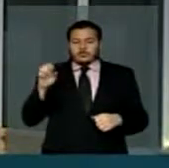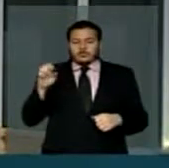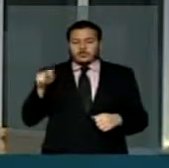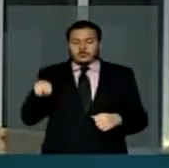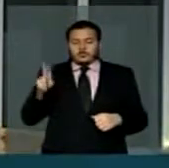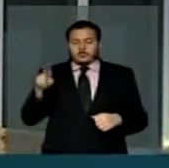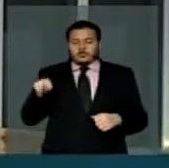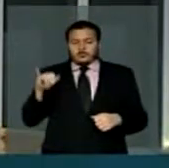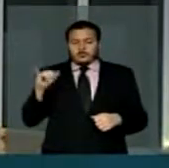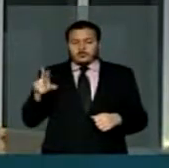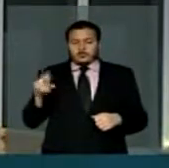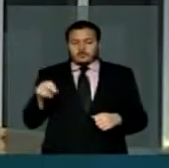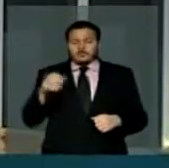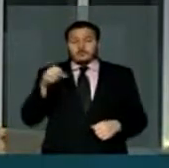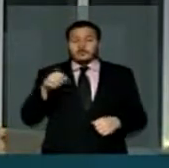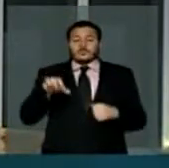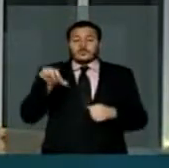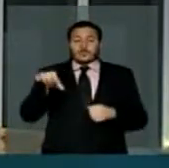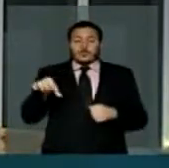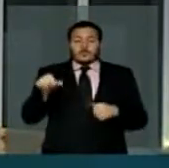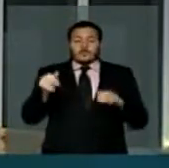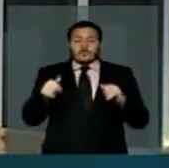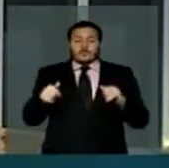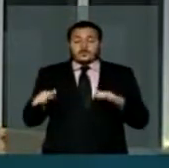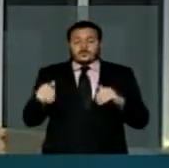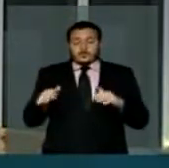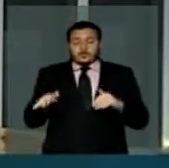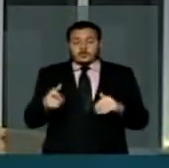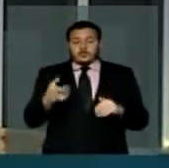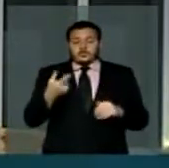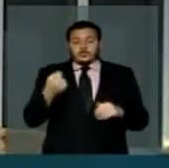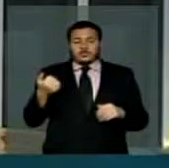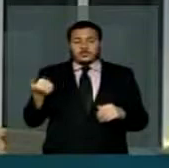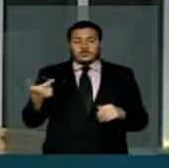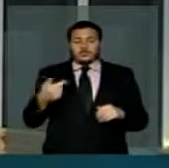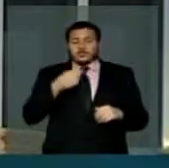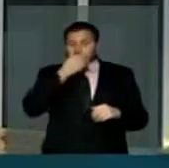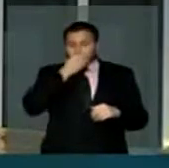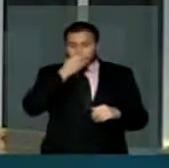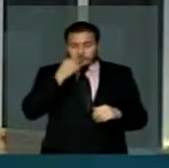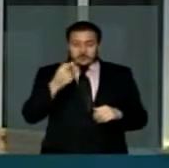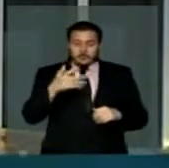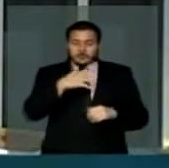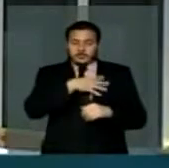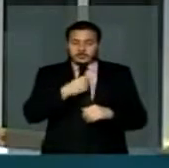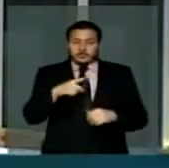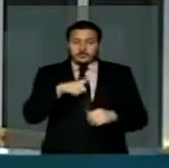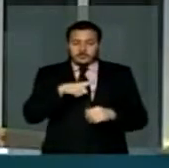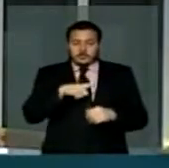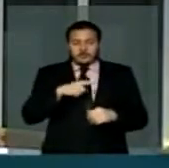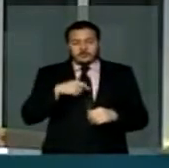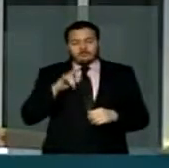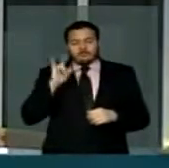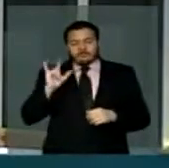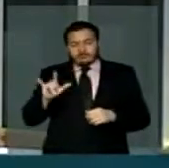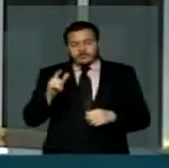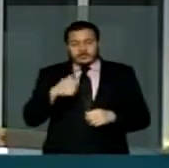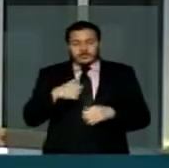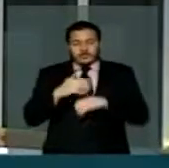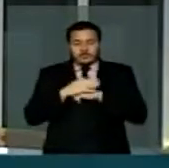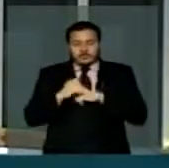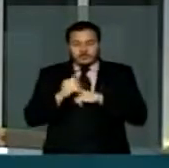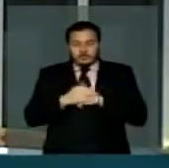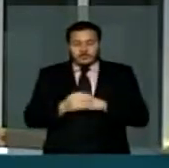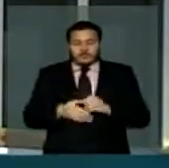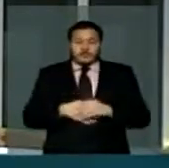9/10/2012. Fica, portanto, esse registro aqui da filha de Genuíno, que tem de nós toda a nossa admiração e solidariedade.